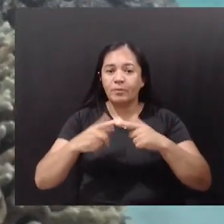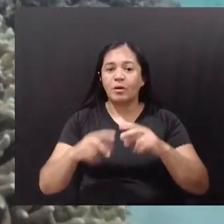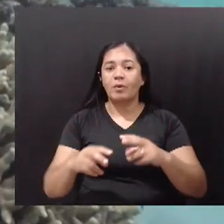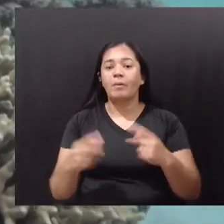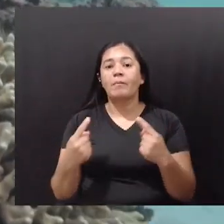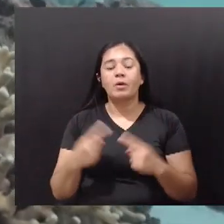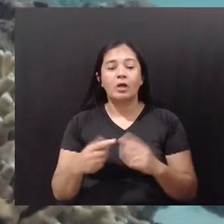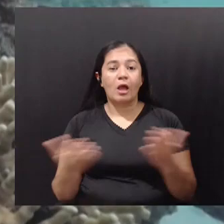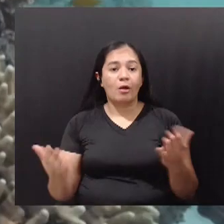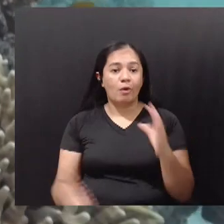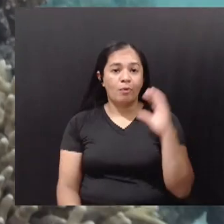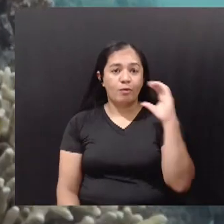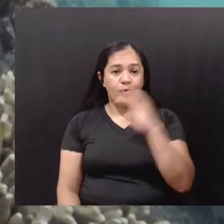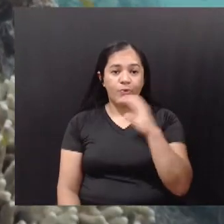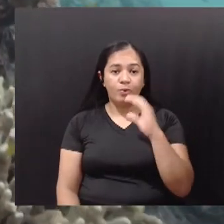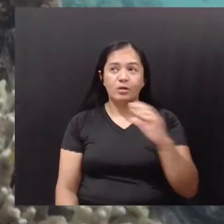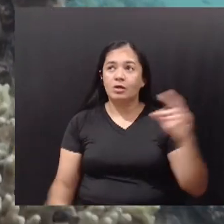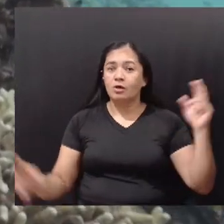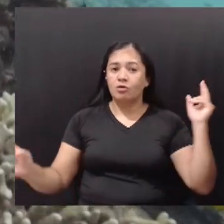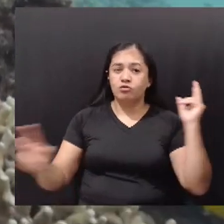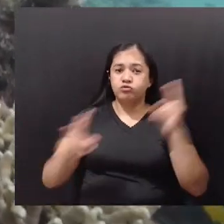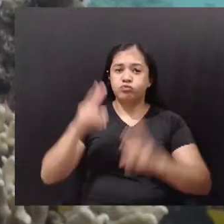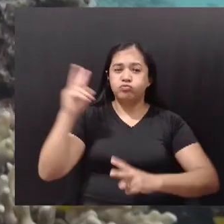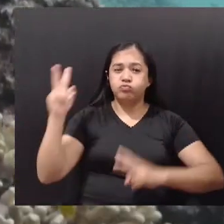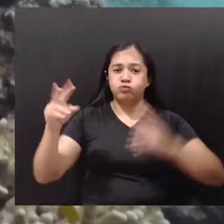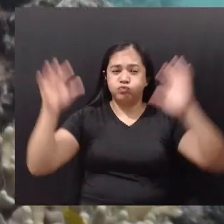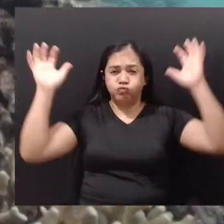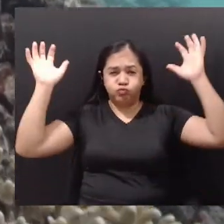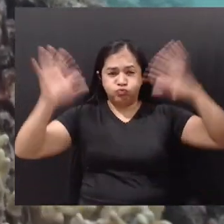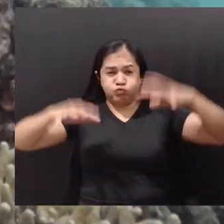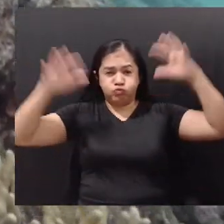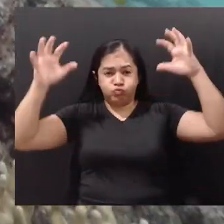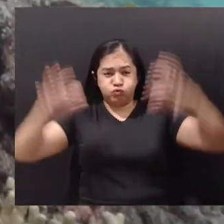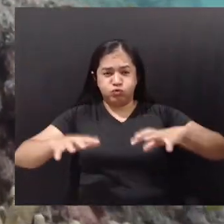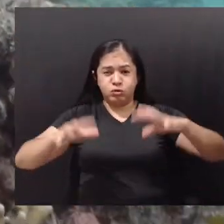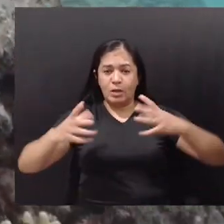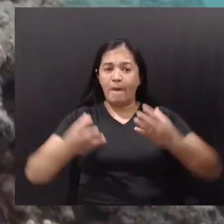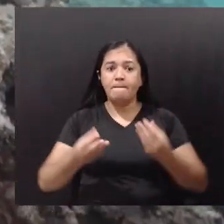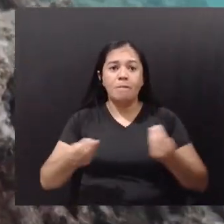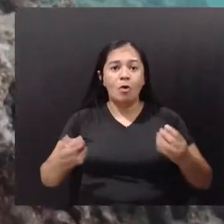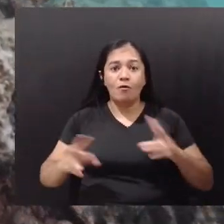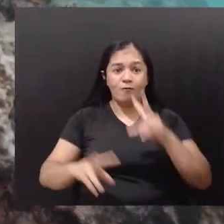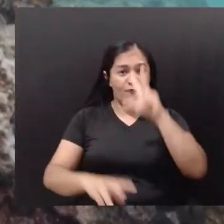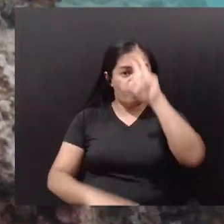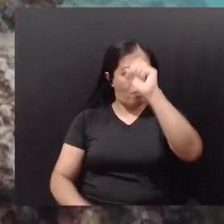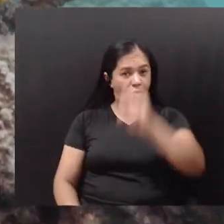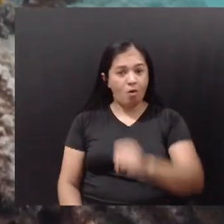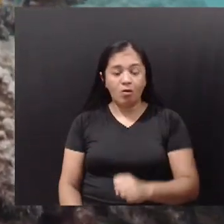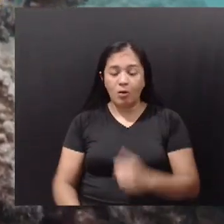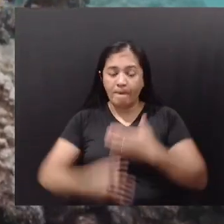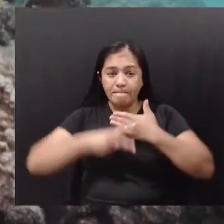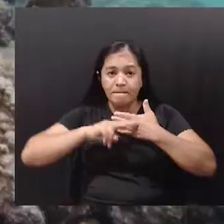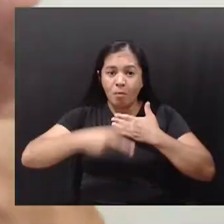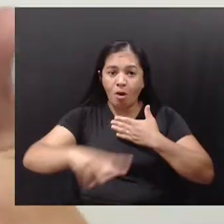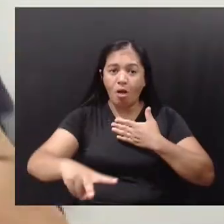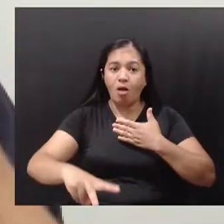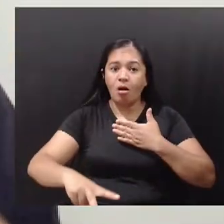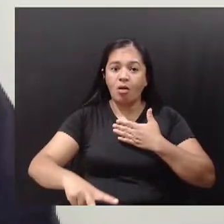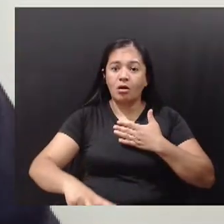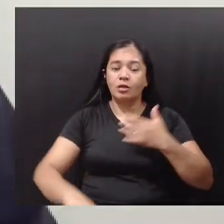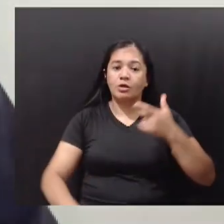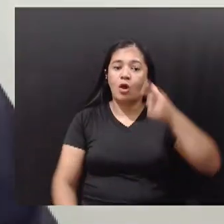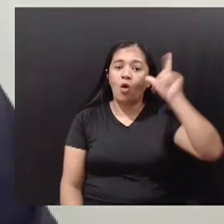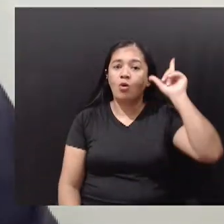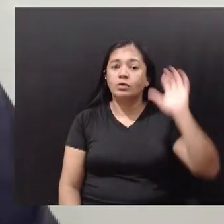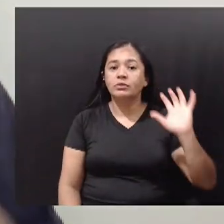as tempestades, hoje em dia, são muito mais grandes, muito mais fortes, tem um impacto. Ontem aconteceu no Vietnã,